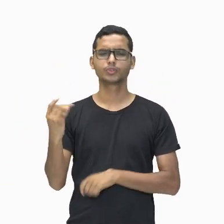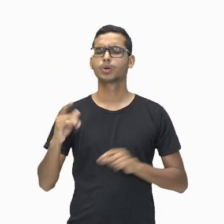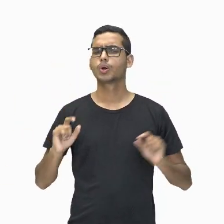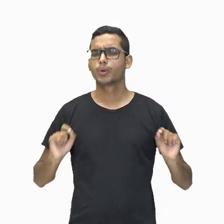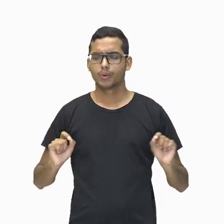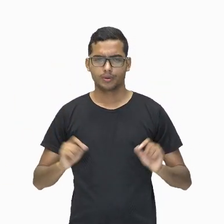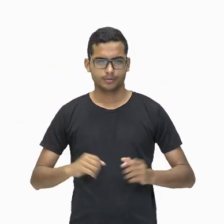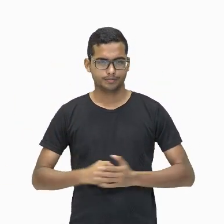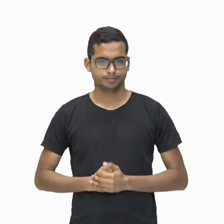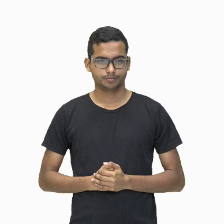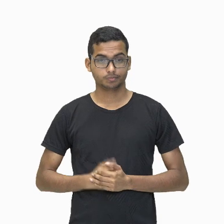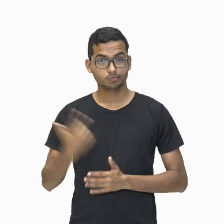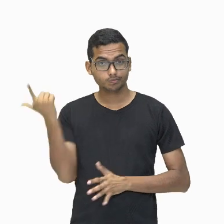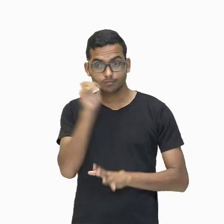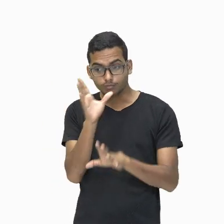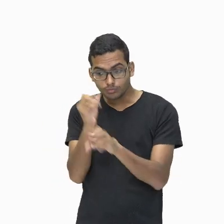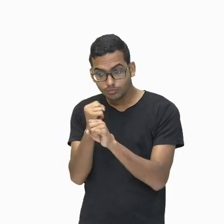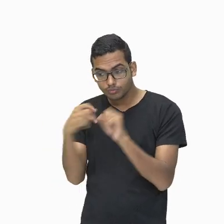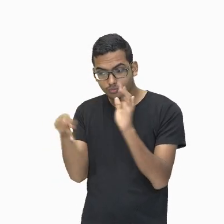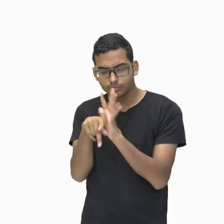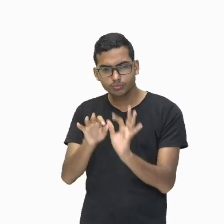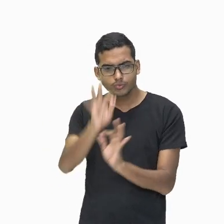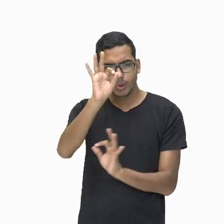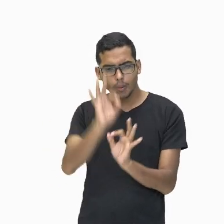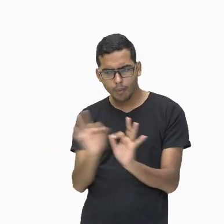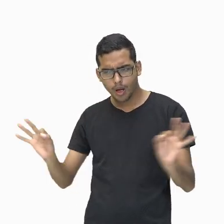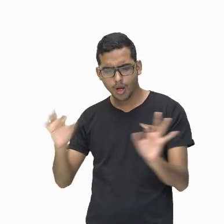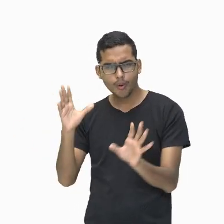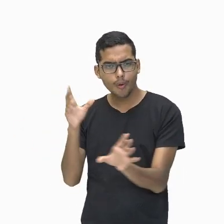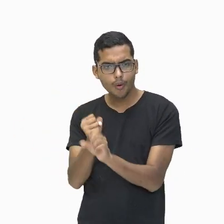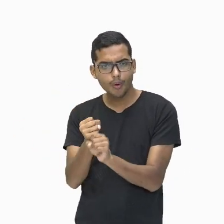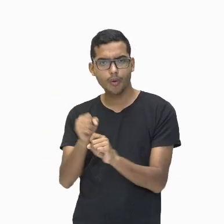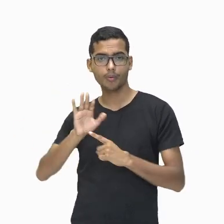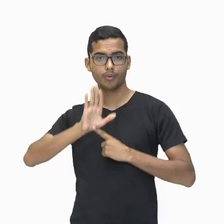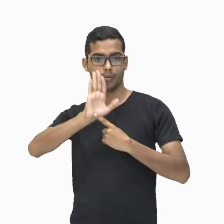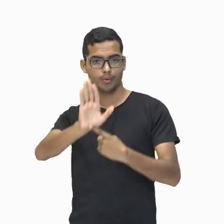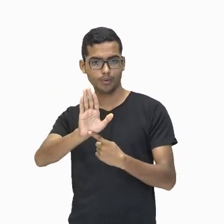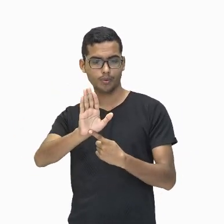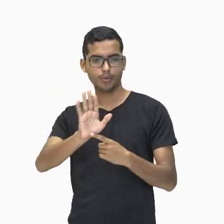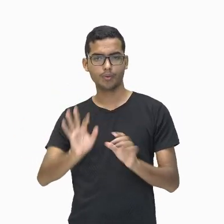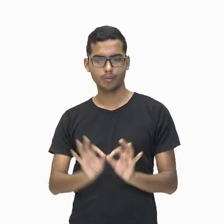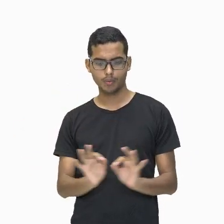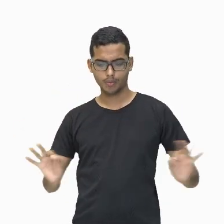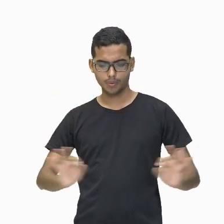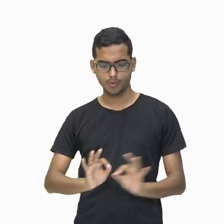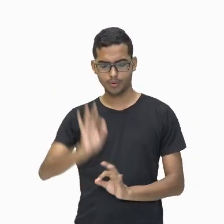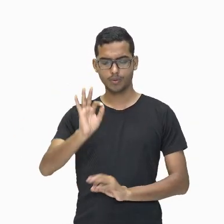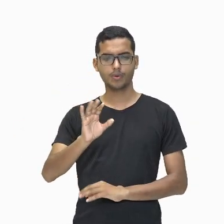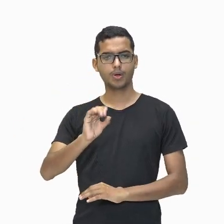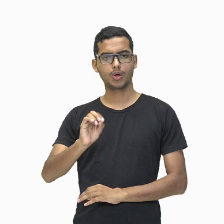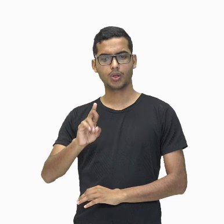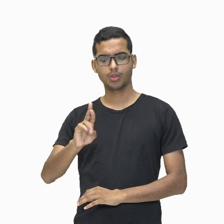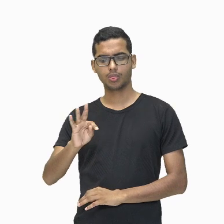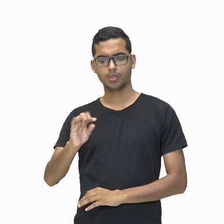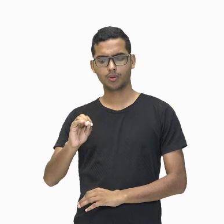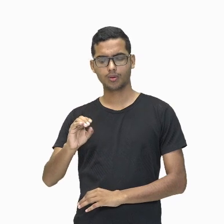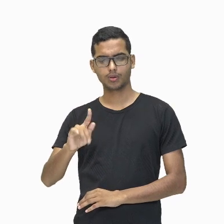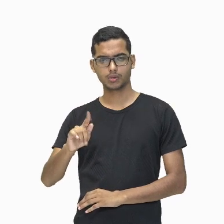Que para calcular a distância, a gente vai pegar aí a projeção ortogonal, né? Que precisa